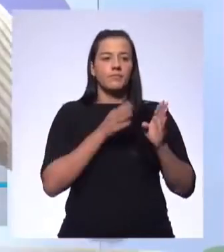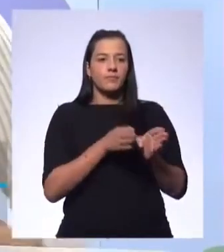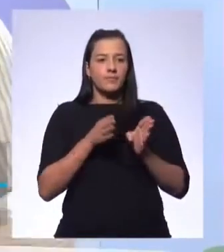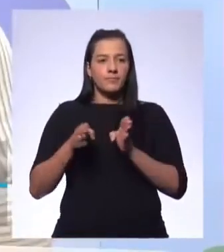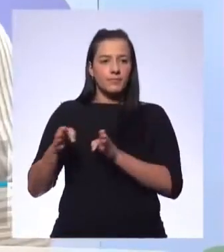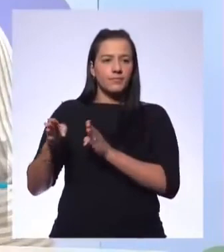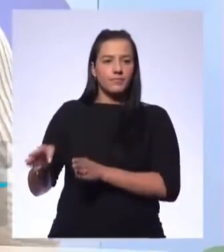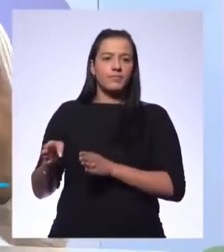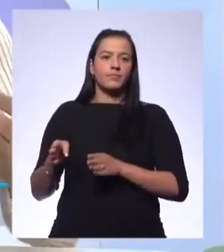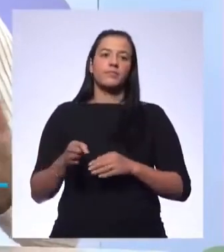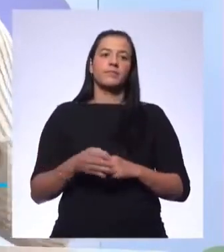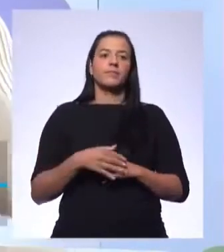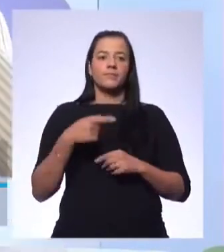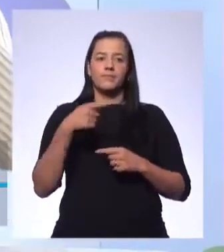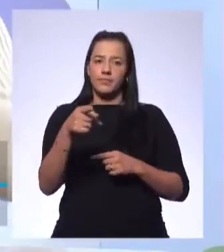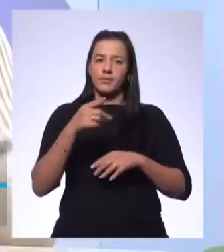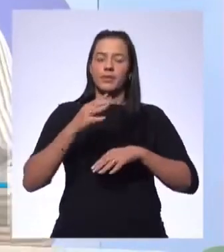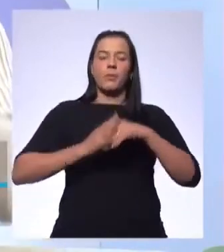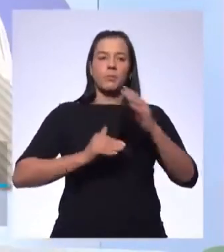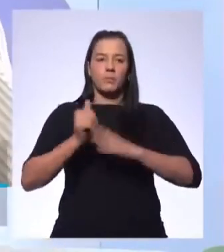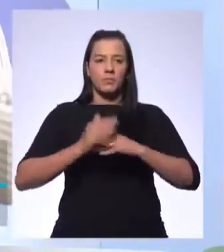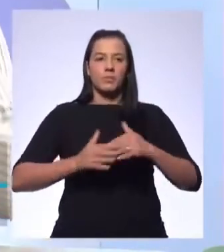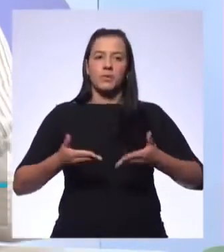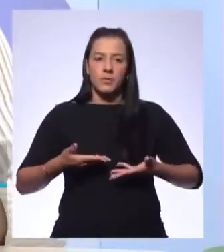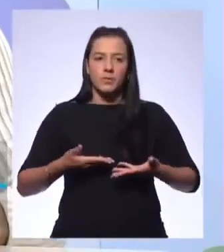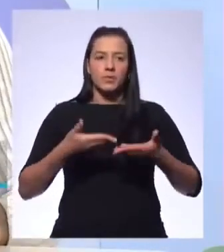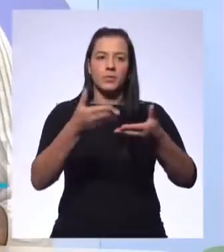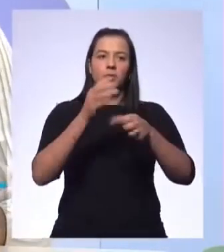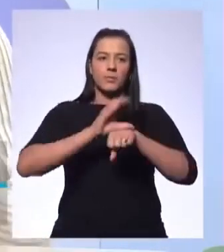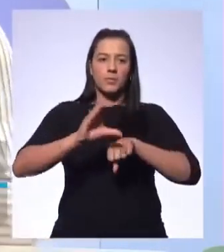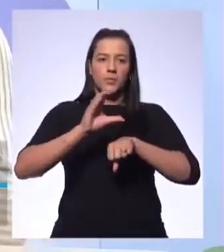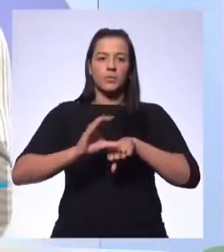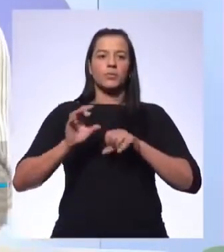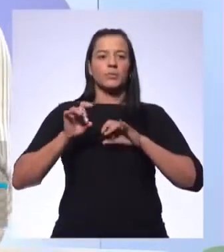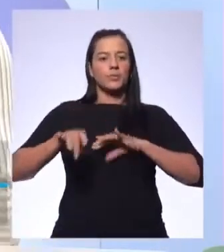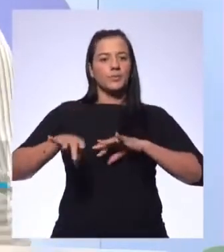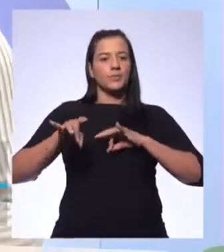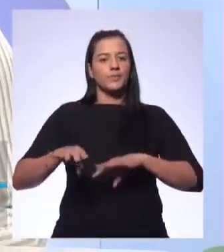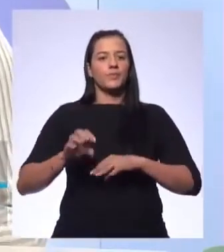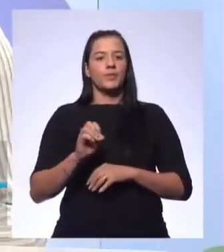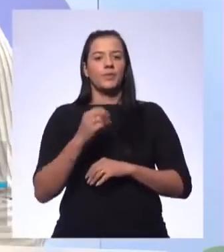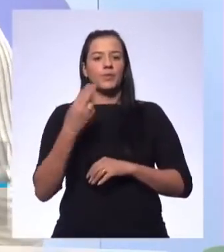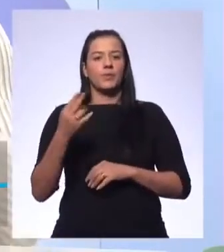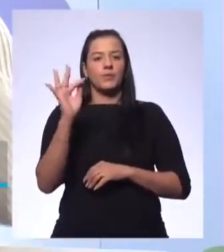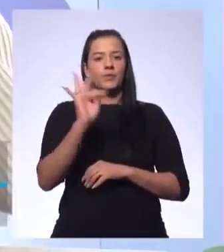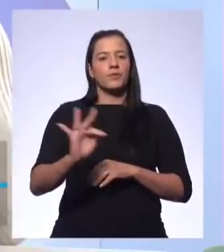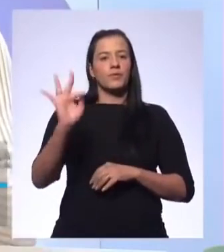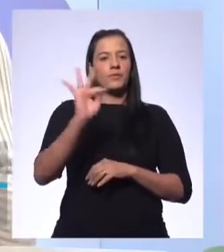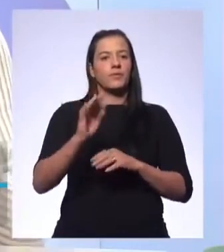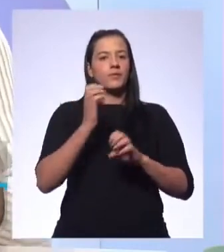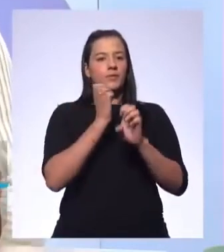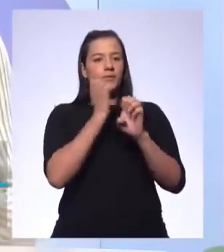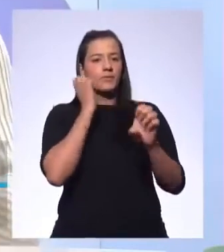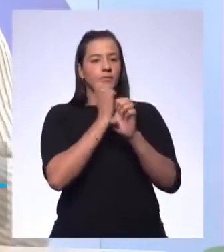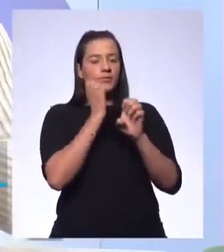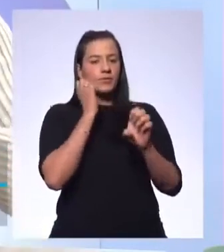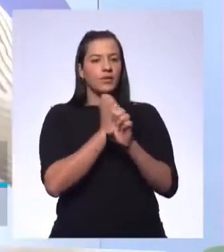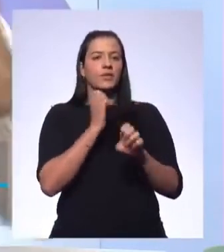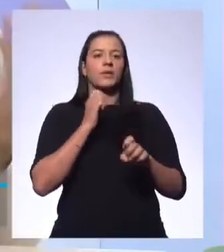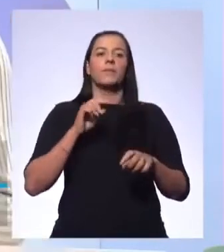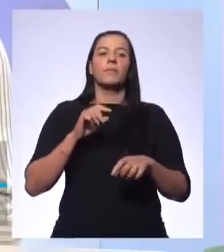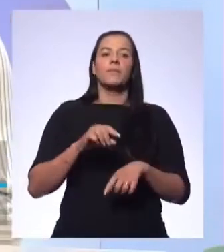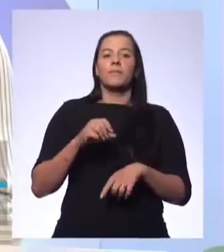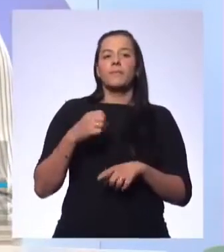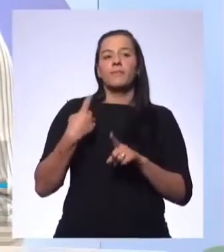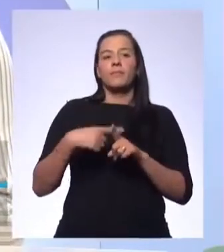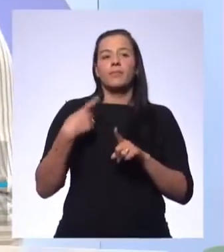setor têxtil, com certeza ele vai ser convidado a fazer um curso técnico ou ir para a universidade fazer engenharia têxtil, porque ele